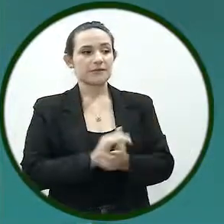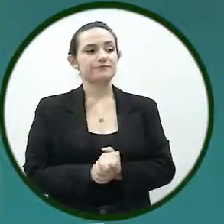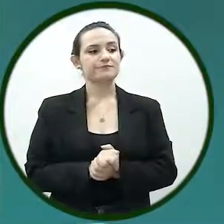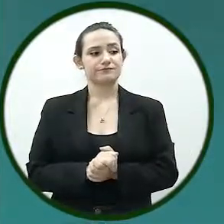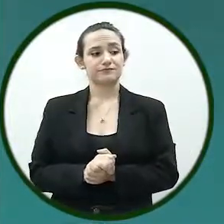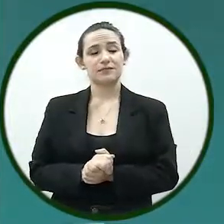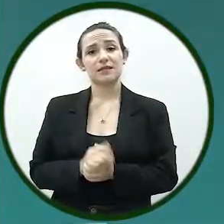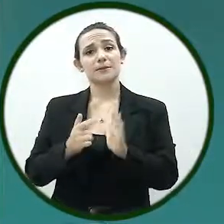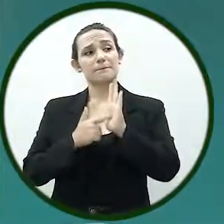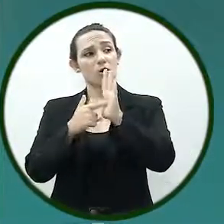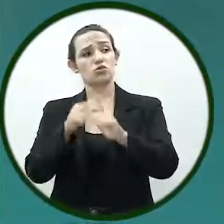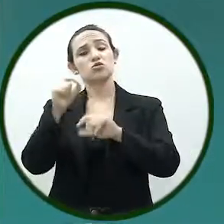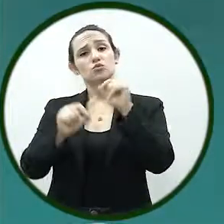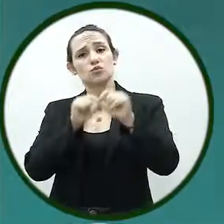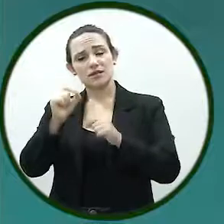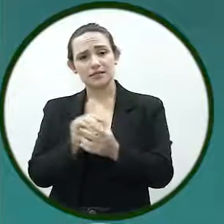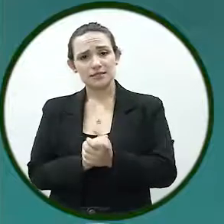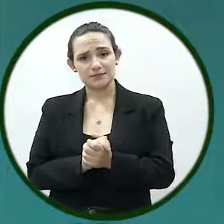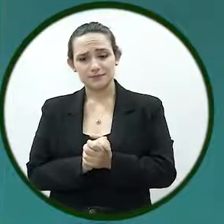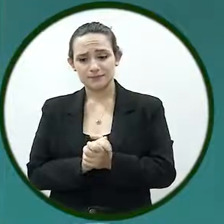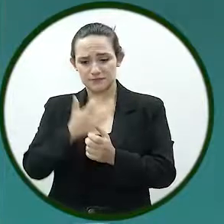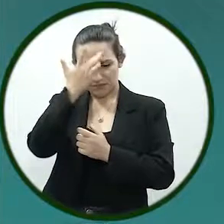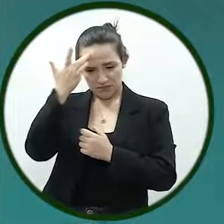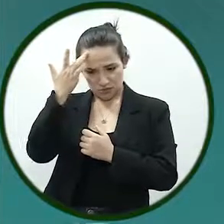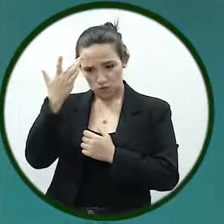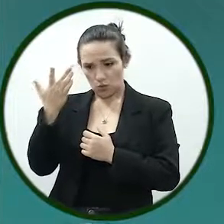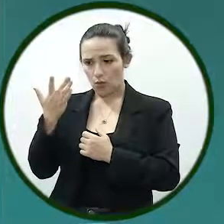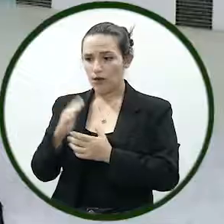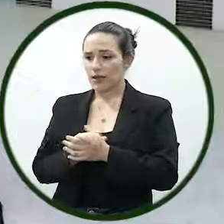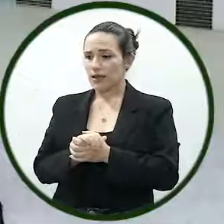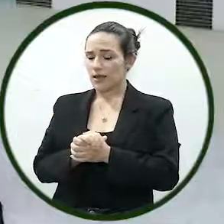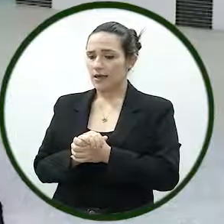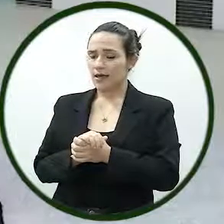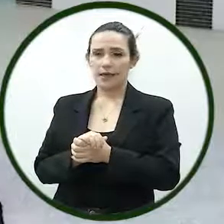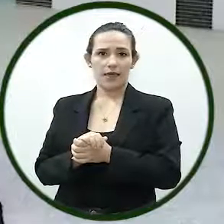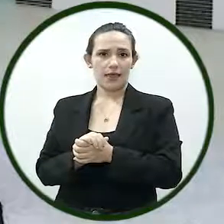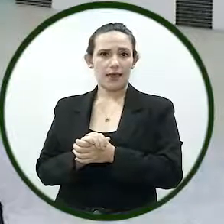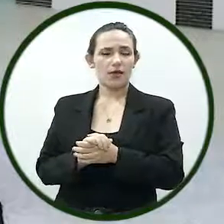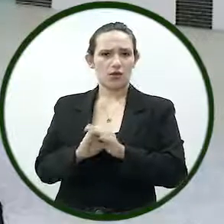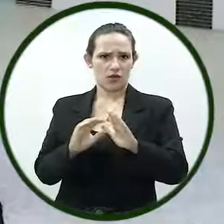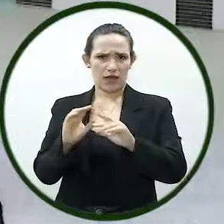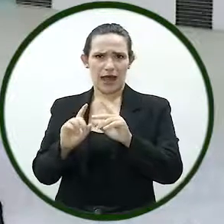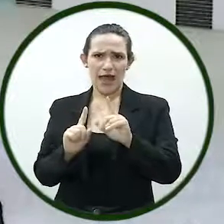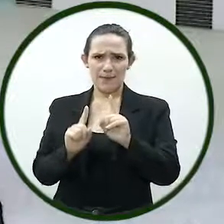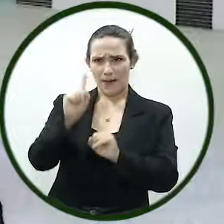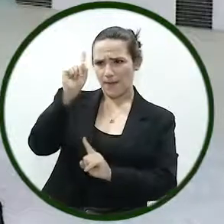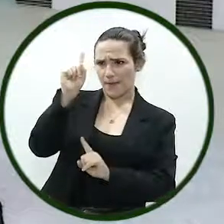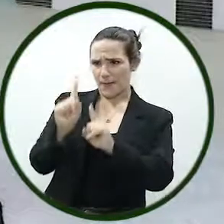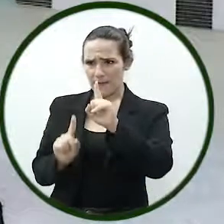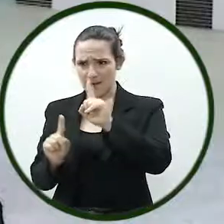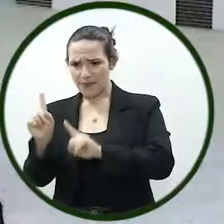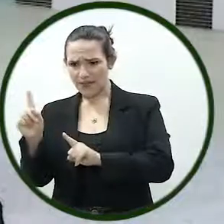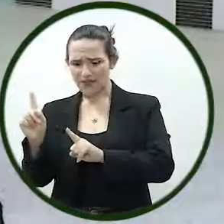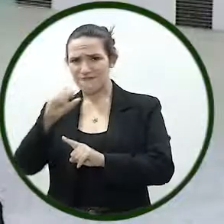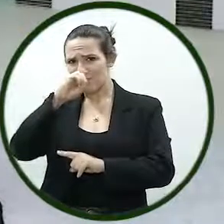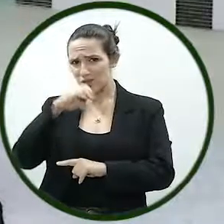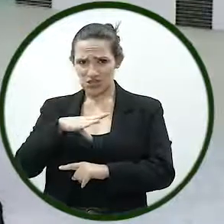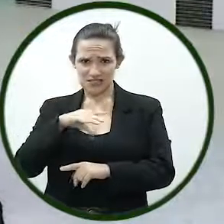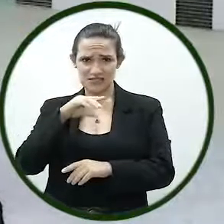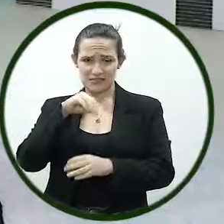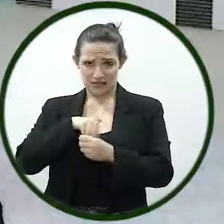sobre isso, né? Os mediadores psicossociais da violência, que é um tema que a primeira leitura pode ser interpretado de